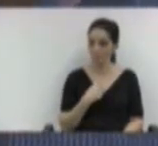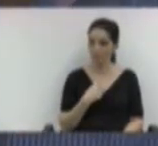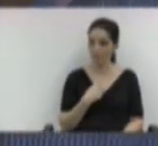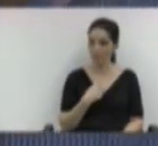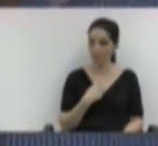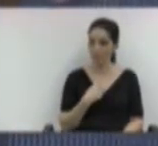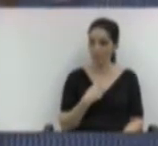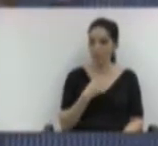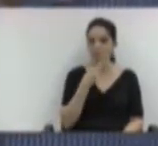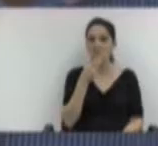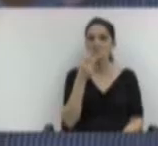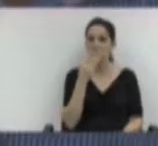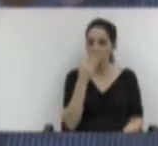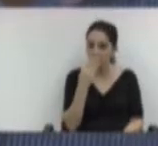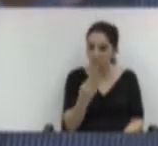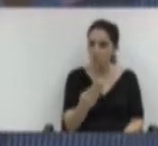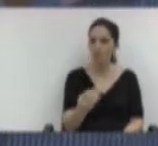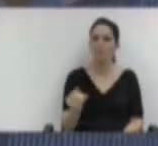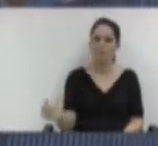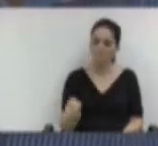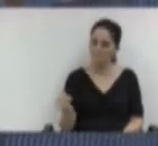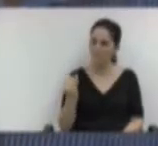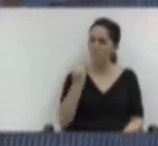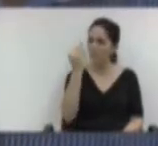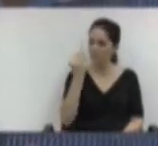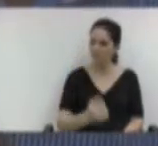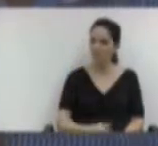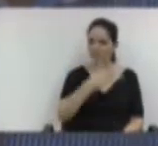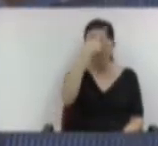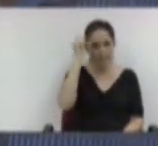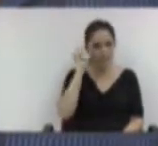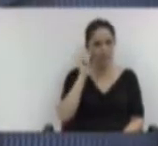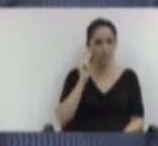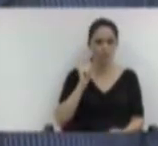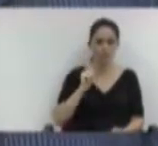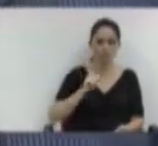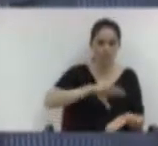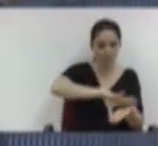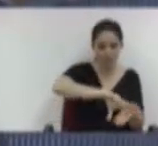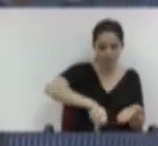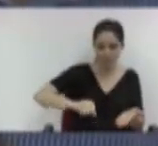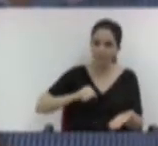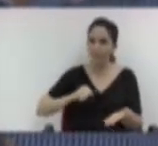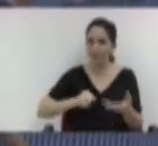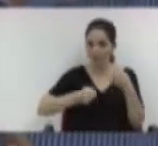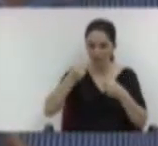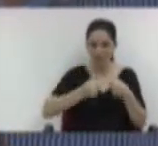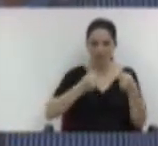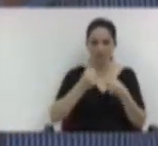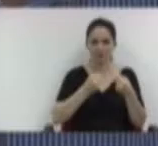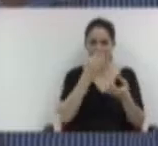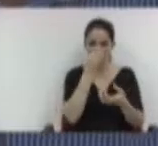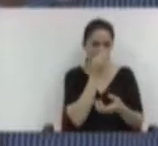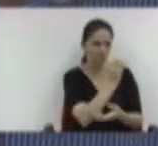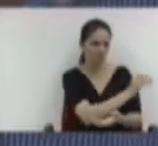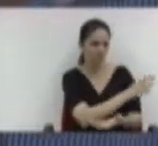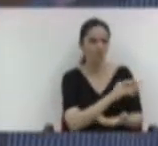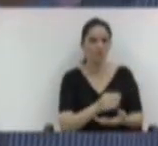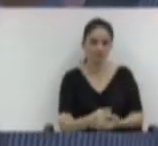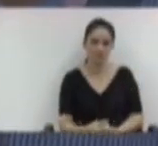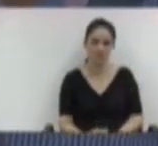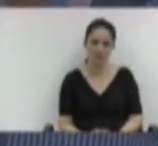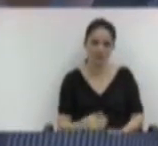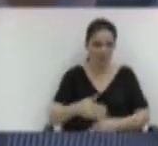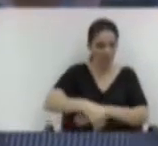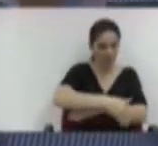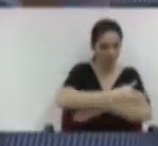é importantíssimo que a prefeitura possa retirar esses veículos inservíveis desse